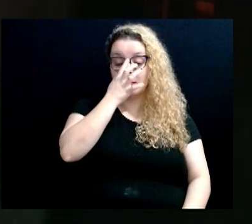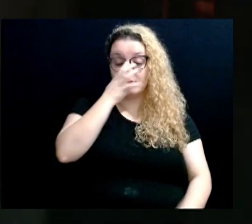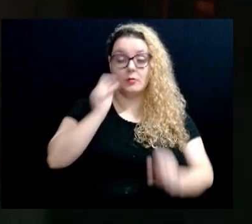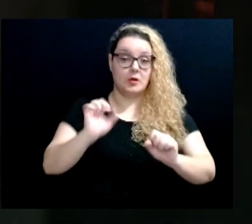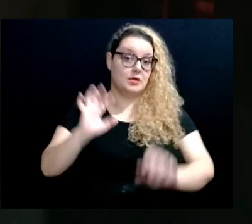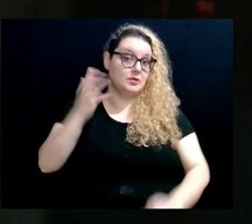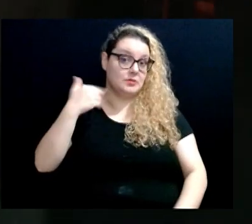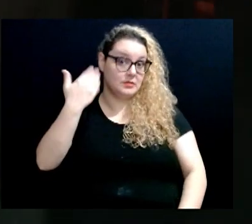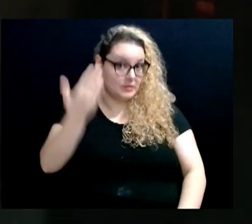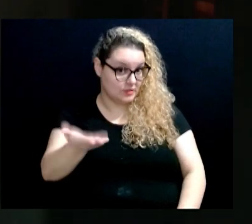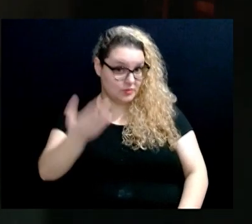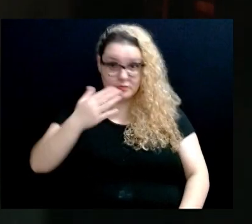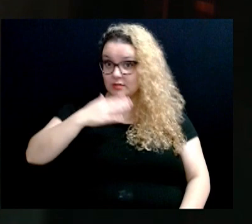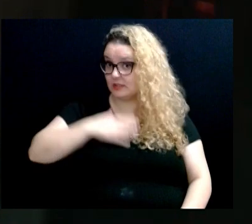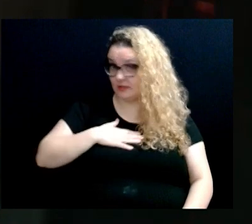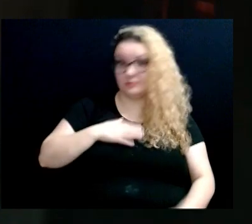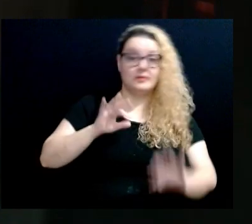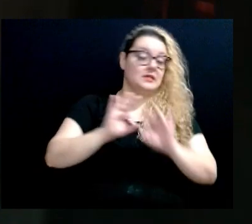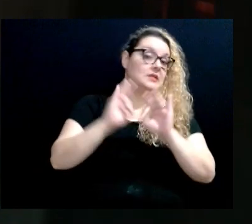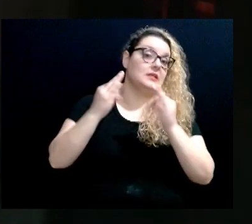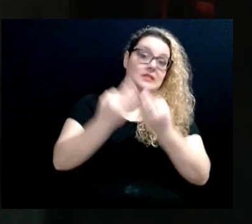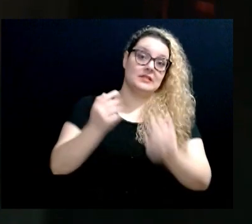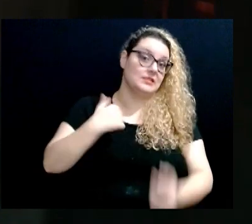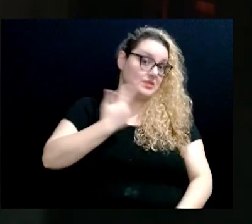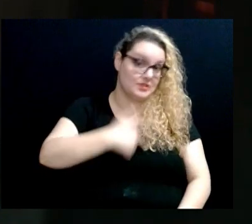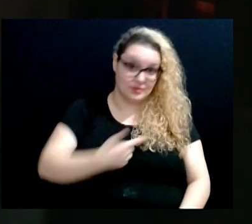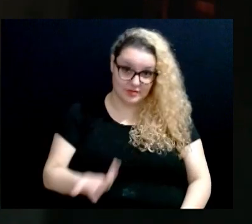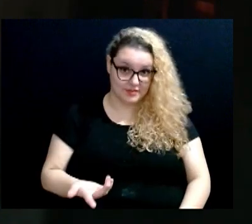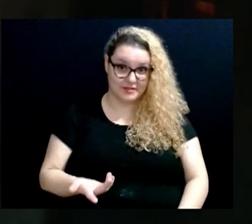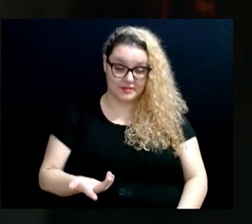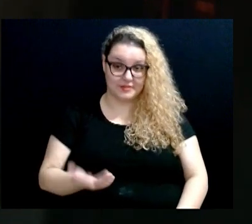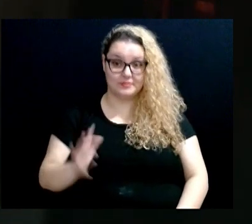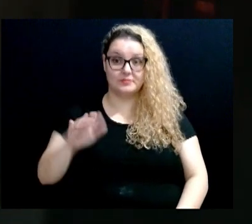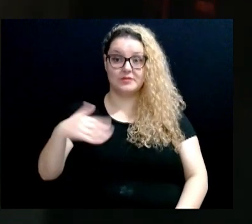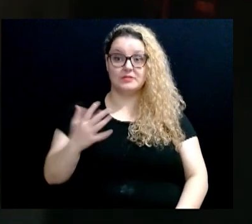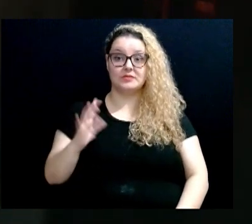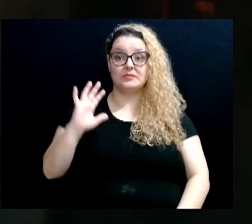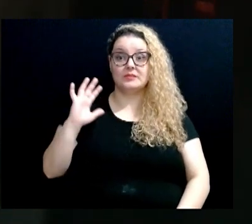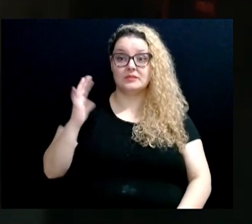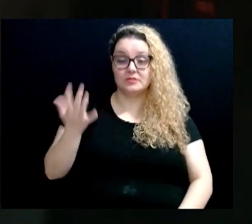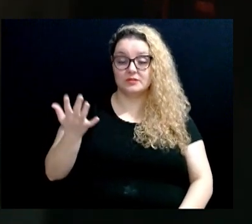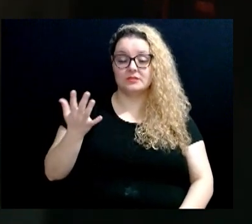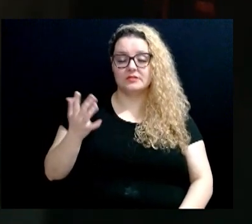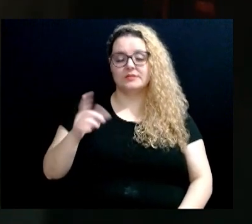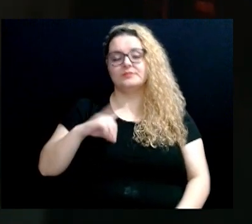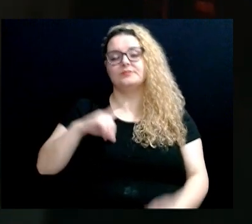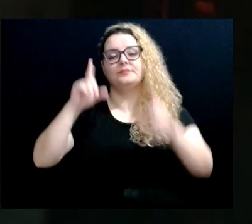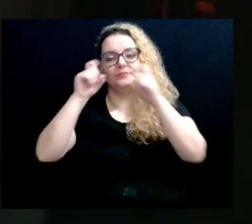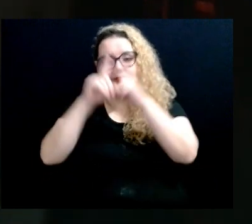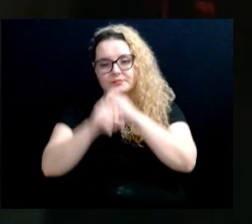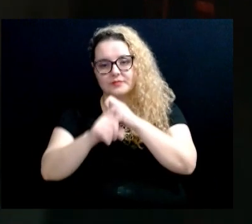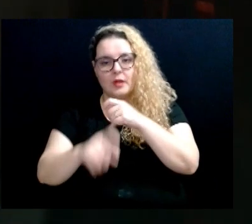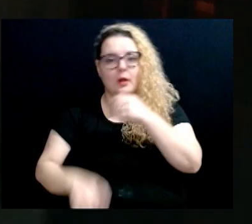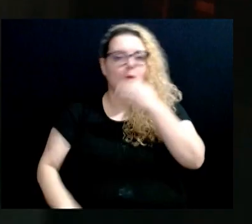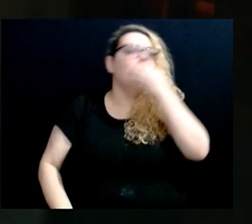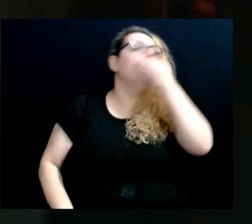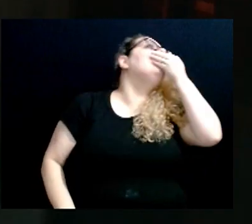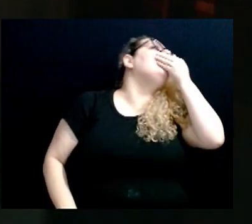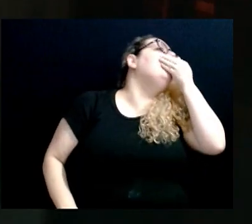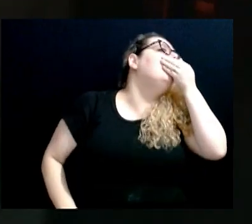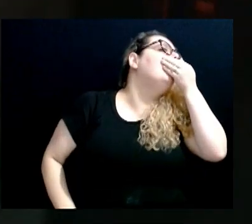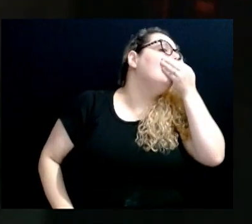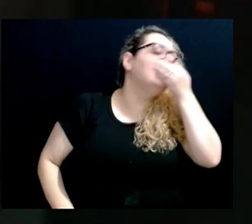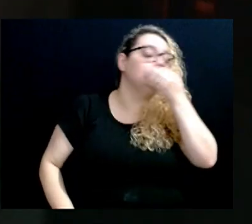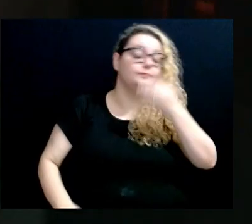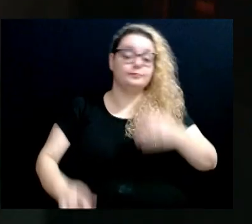nossas famílias, mas quando acontece, a gente tem dificuldade de identificar essa